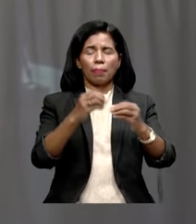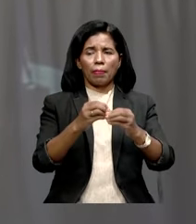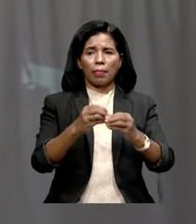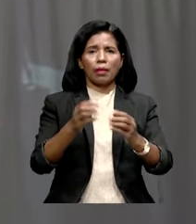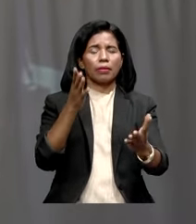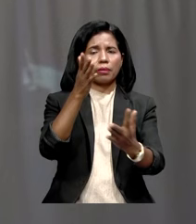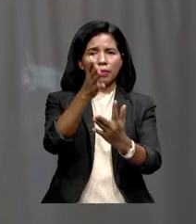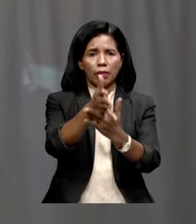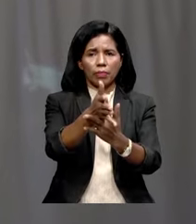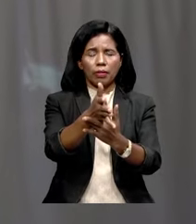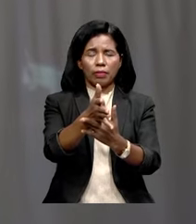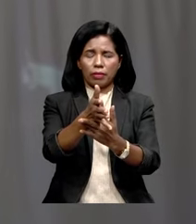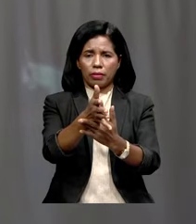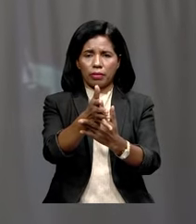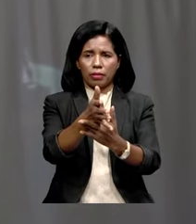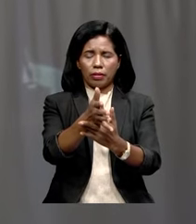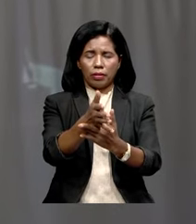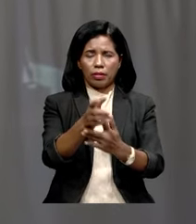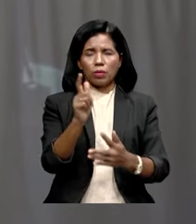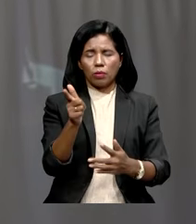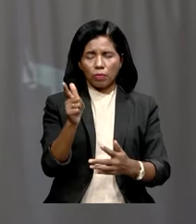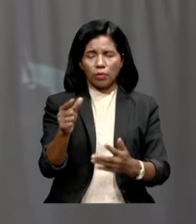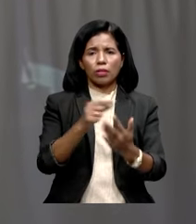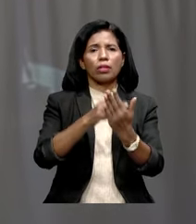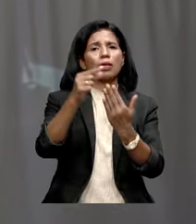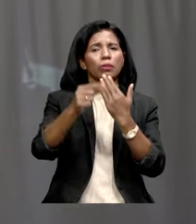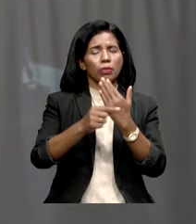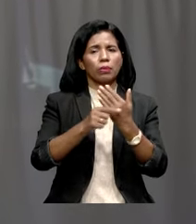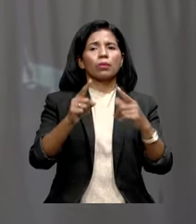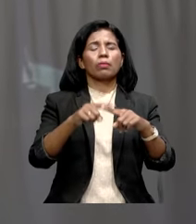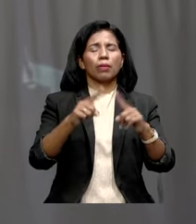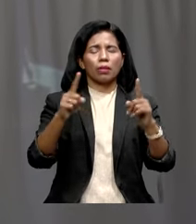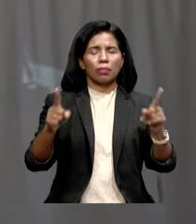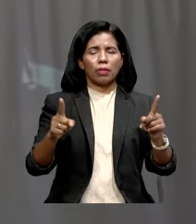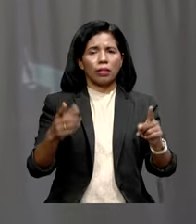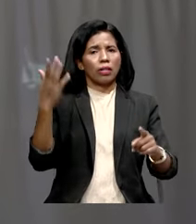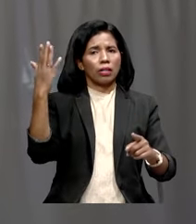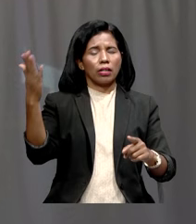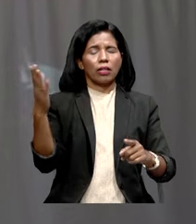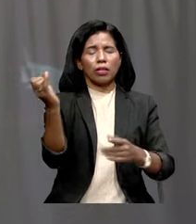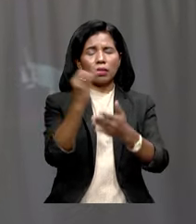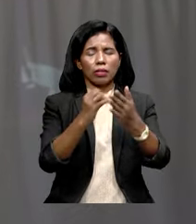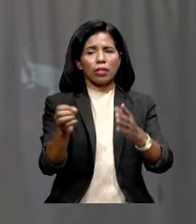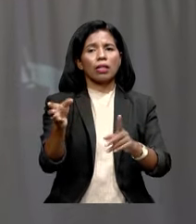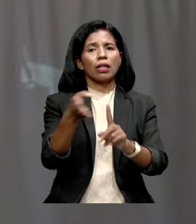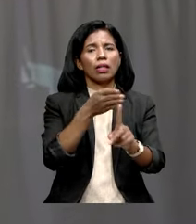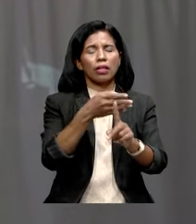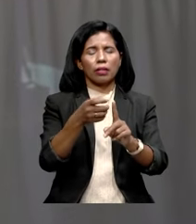na 20 de agosto ma be ia saudoso Nicolau Lobato nia lima ne bandeira e